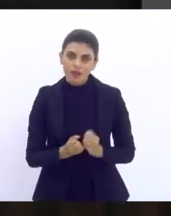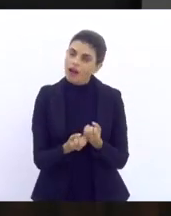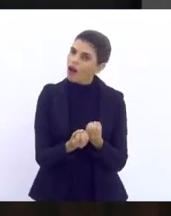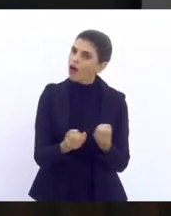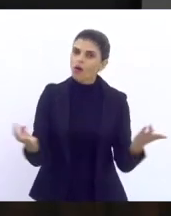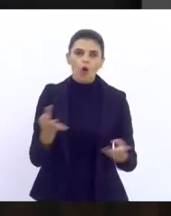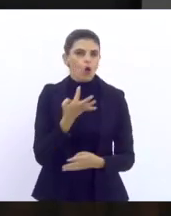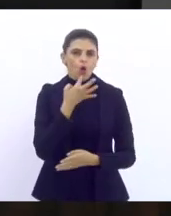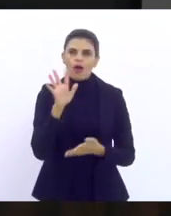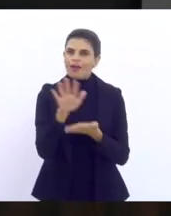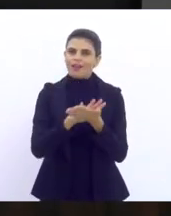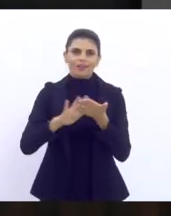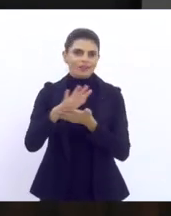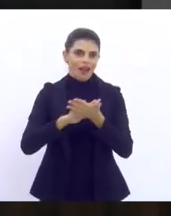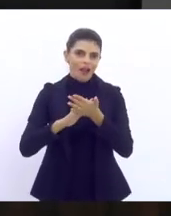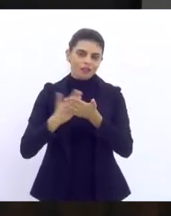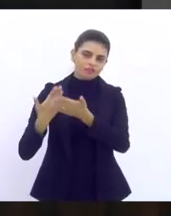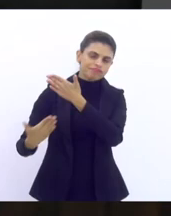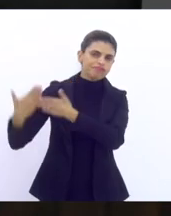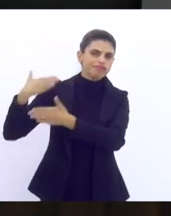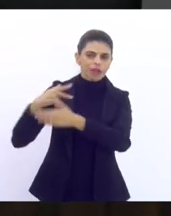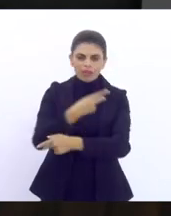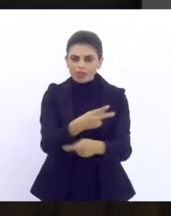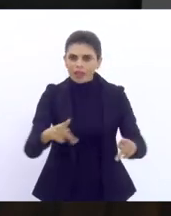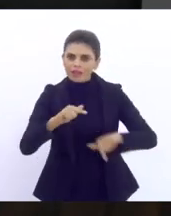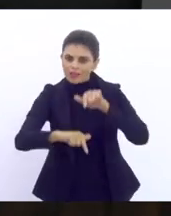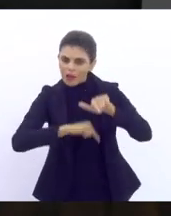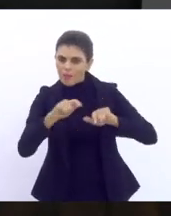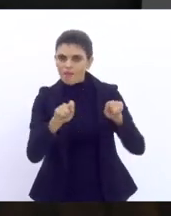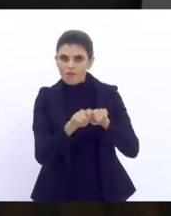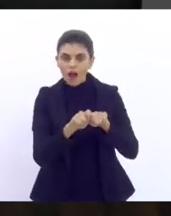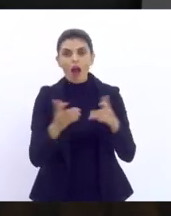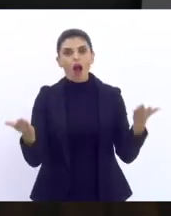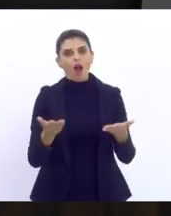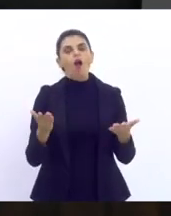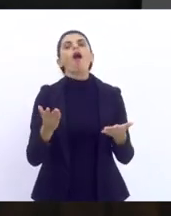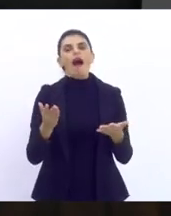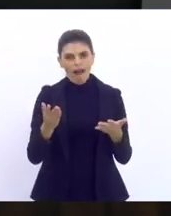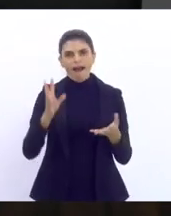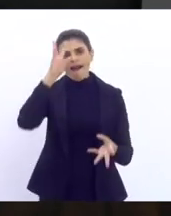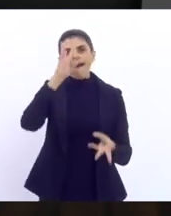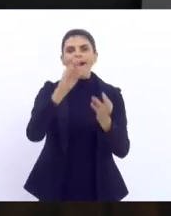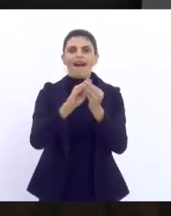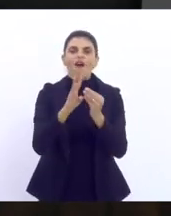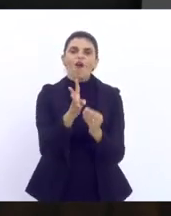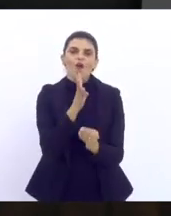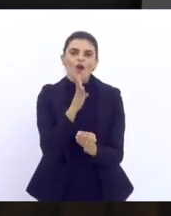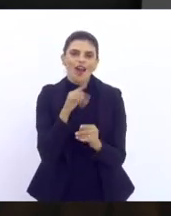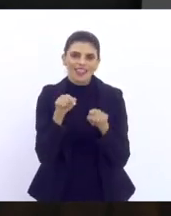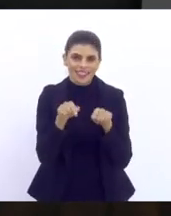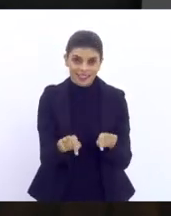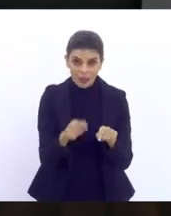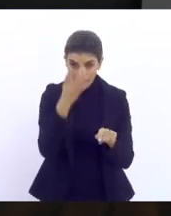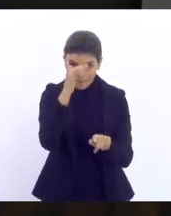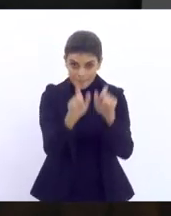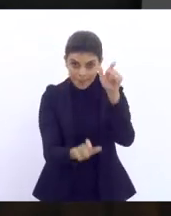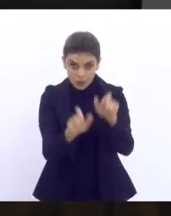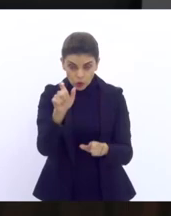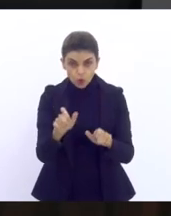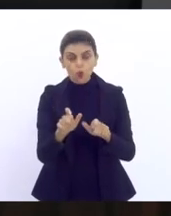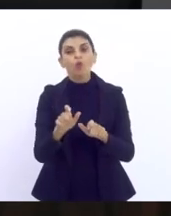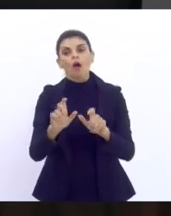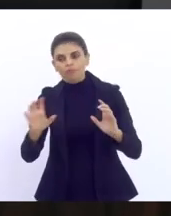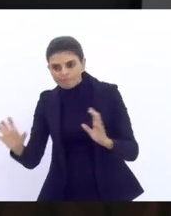não conheciam o trabalho desenvolvido por eles, agora terão a oportunidade de conhecer. Estas pessoas somam